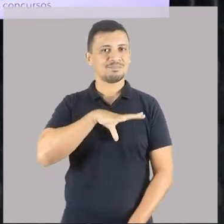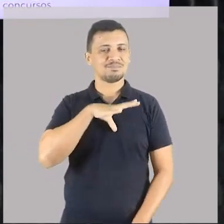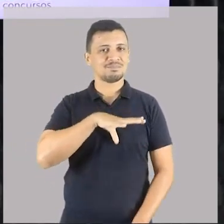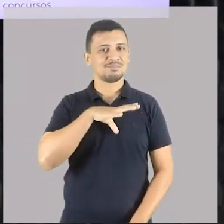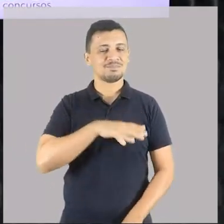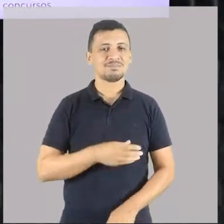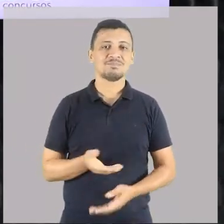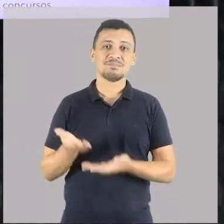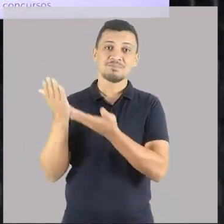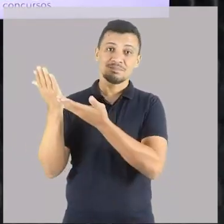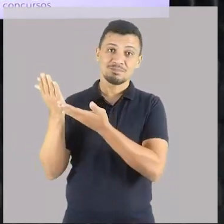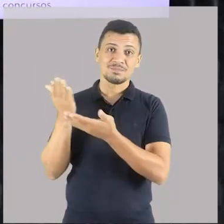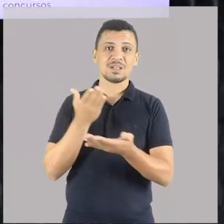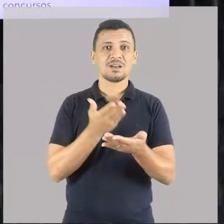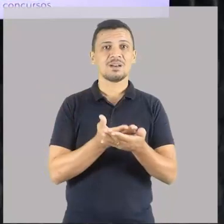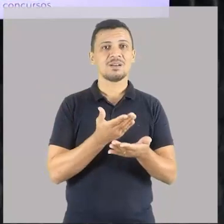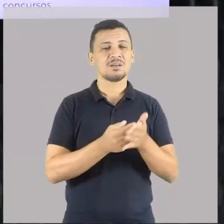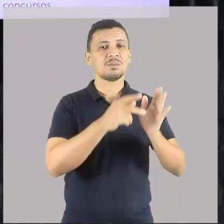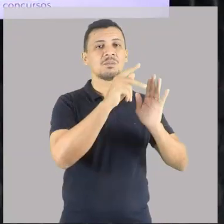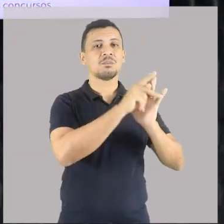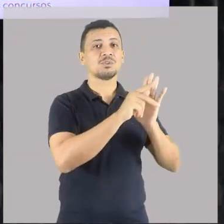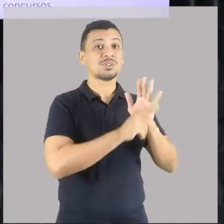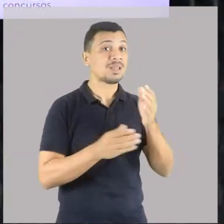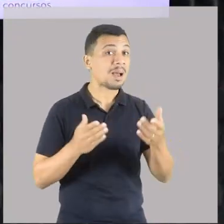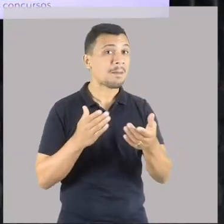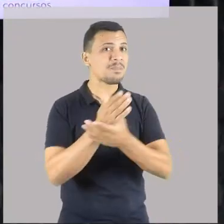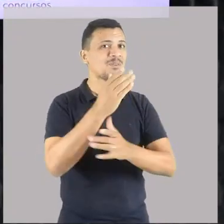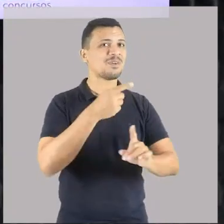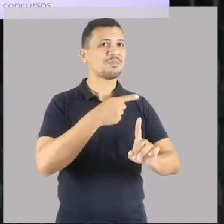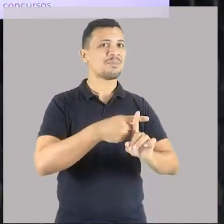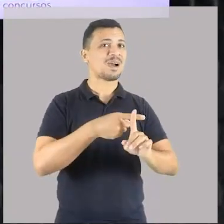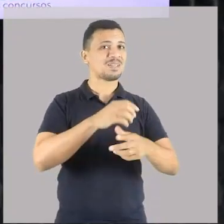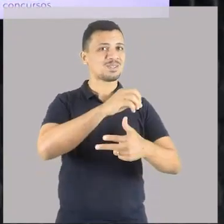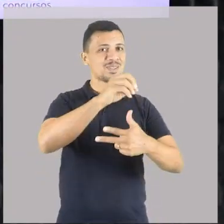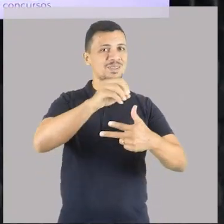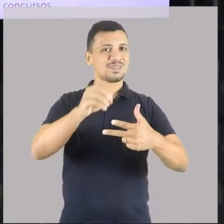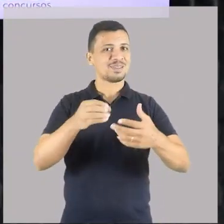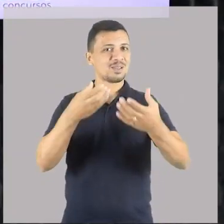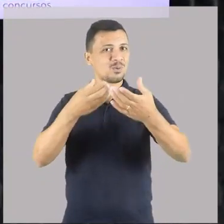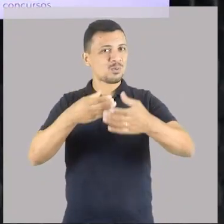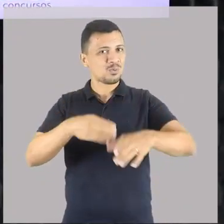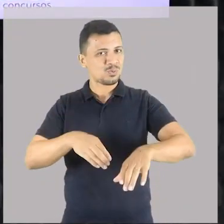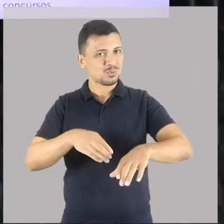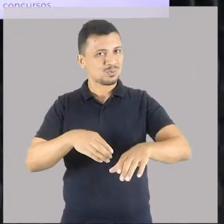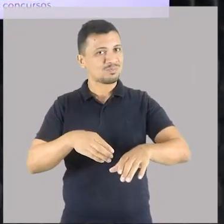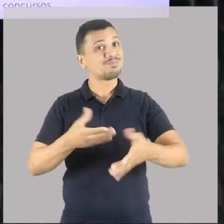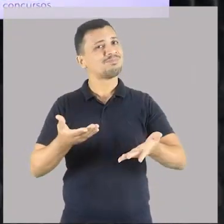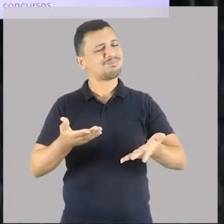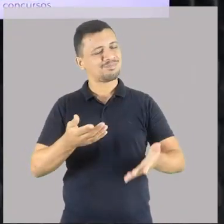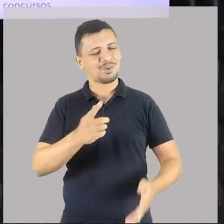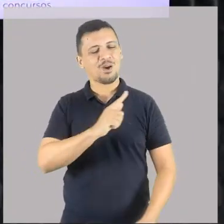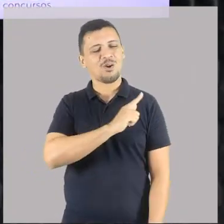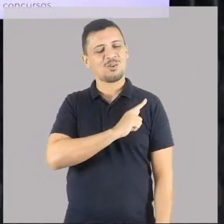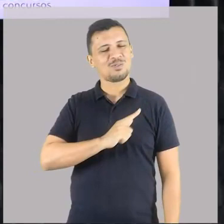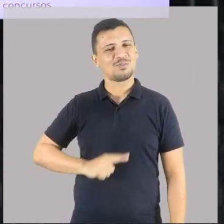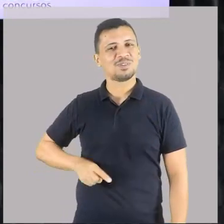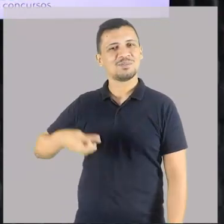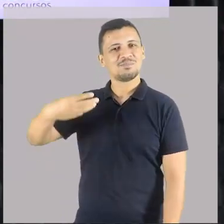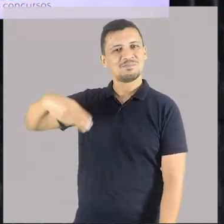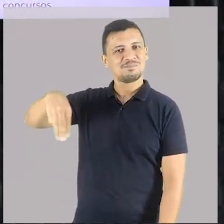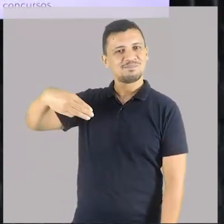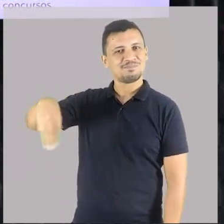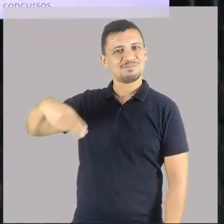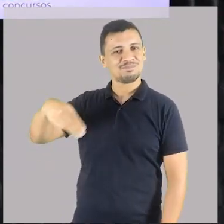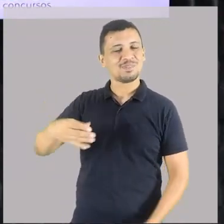uma aula do nosso projeto Aprova Mais, o Enem dos Concursos, uma iniciativa do governo do estado do Maranhão